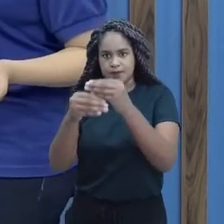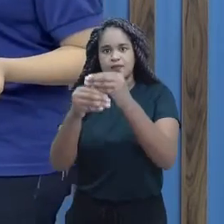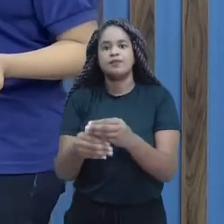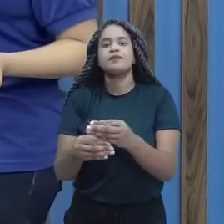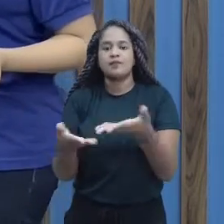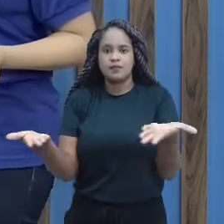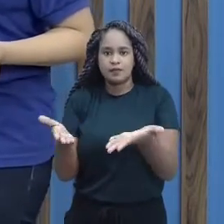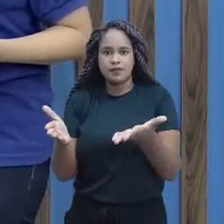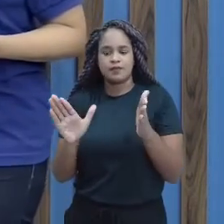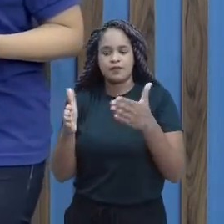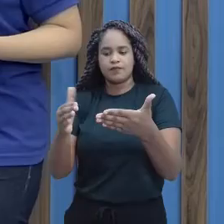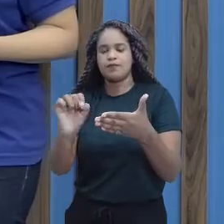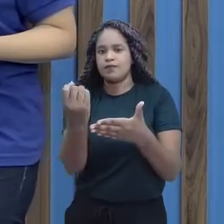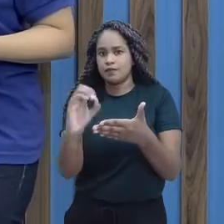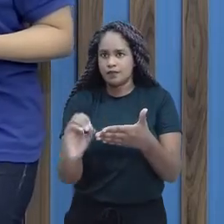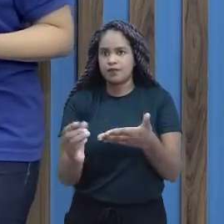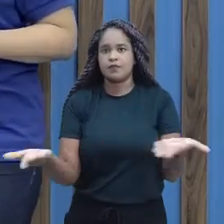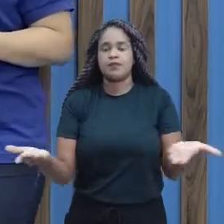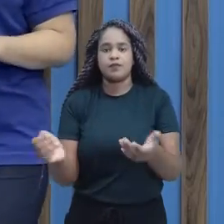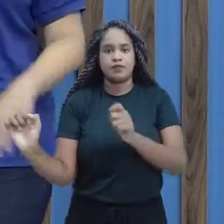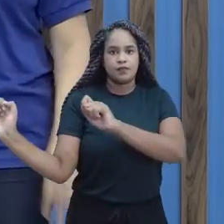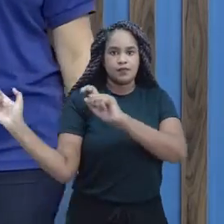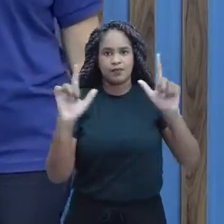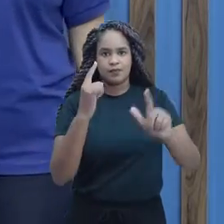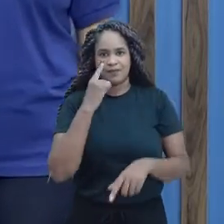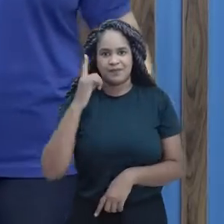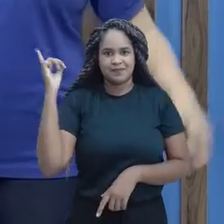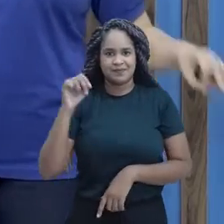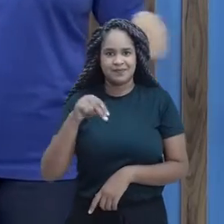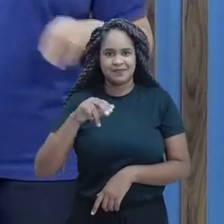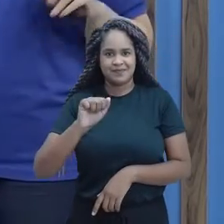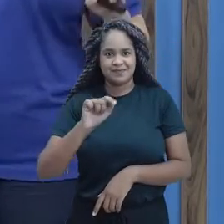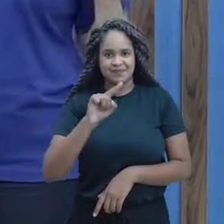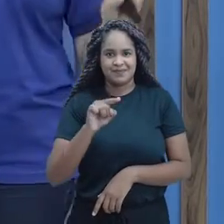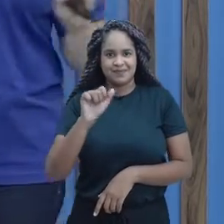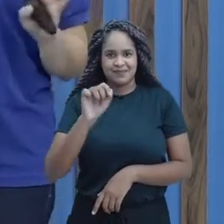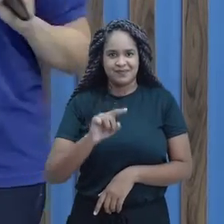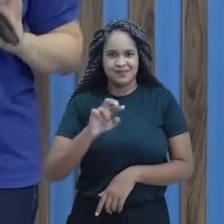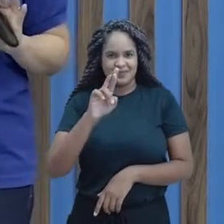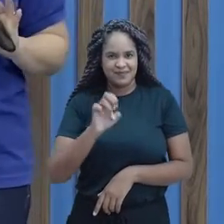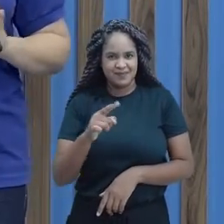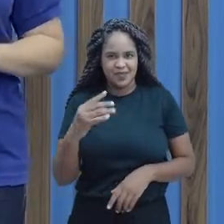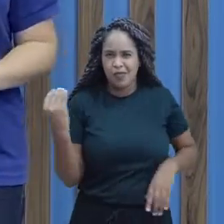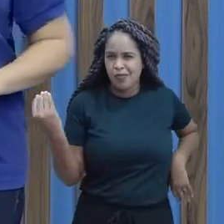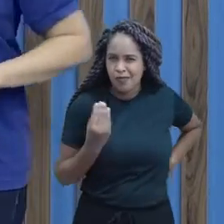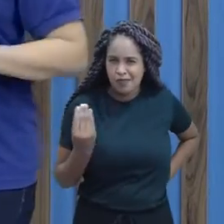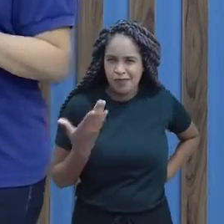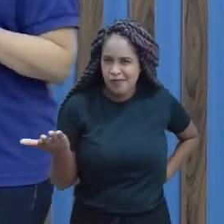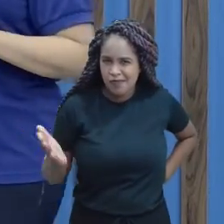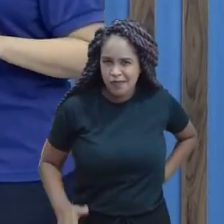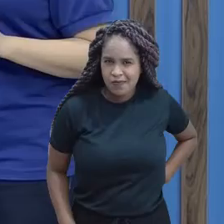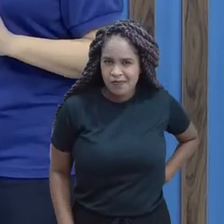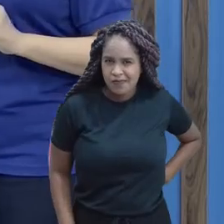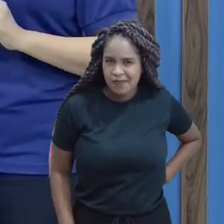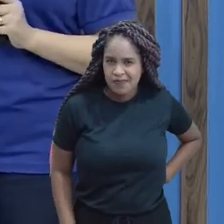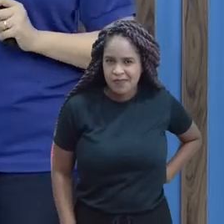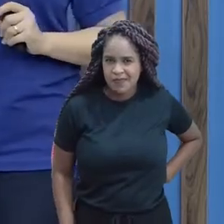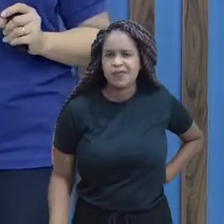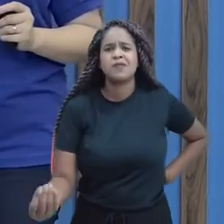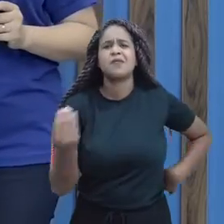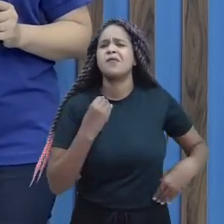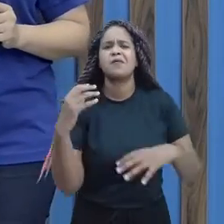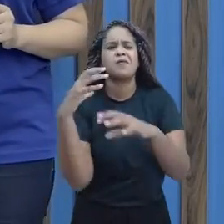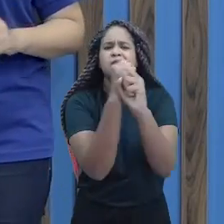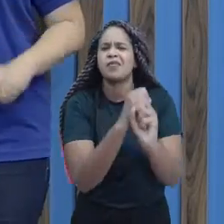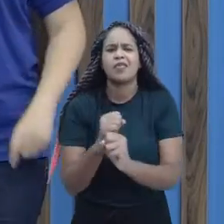bom? Vamos dar uma olhadinha aqui. Eita, apareceu Nazaré, né? Peraí, Breno, como é que é essa história? Como é que é esse negócio aí? Como é que eu faço